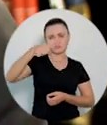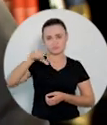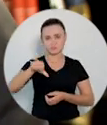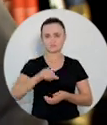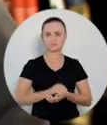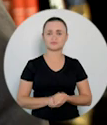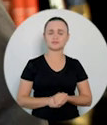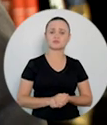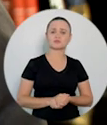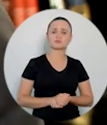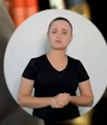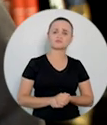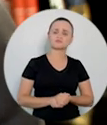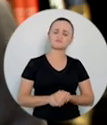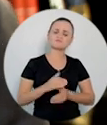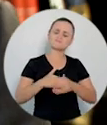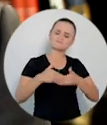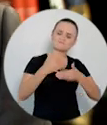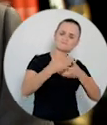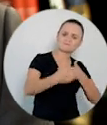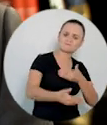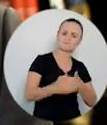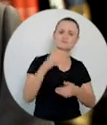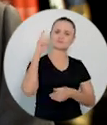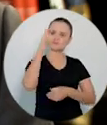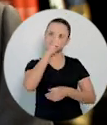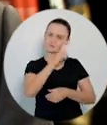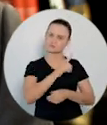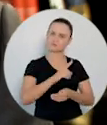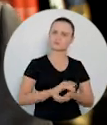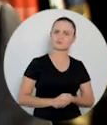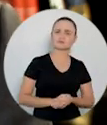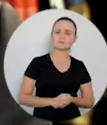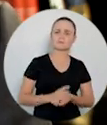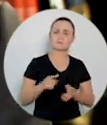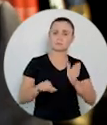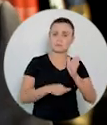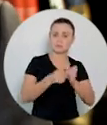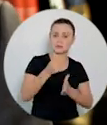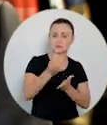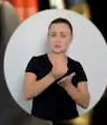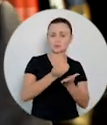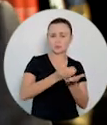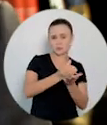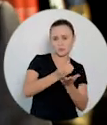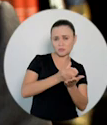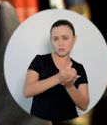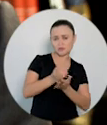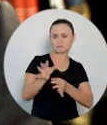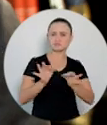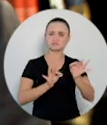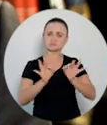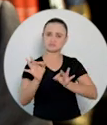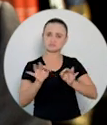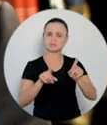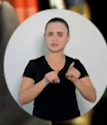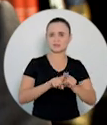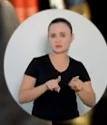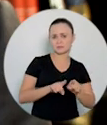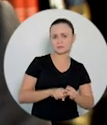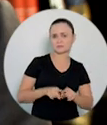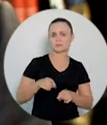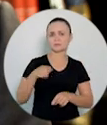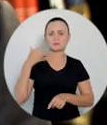uma caminhada dura que você faz de ter que primeiro preparar seu currículo, depois tentar se destacar de alguma